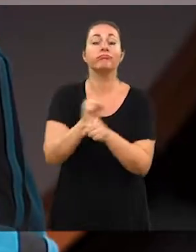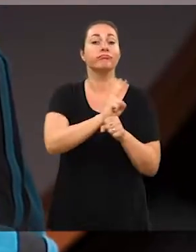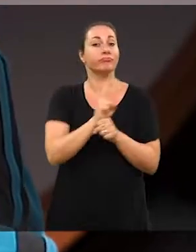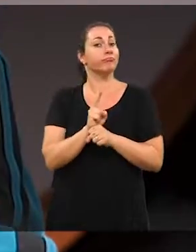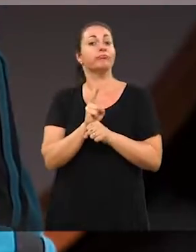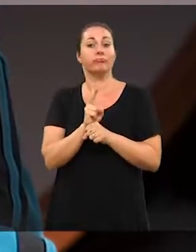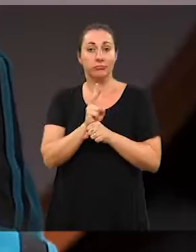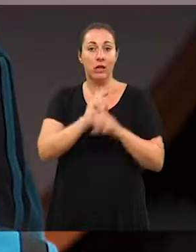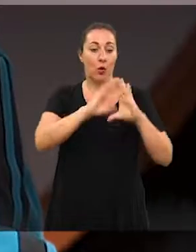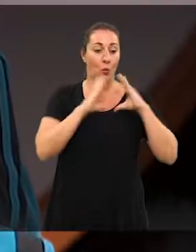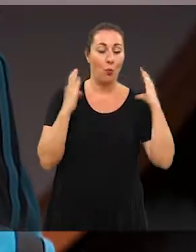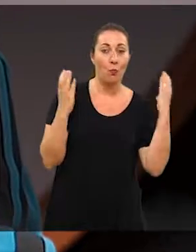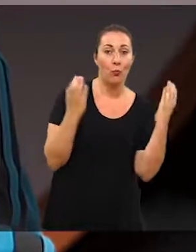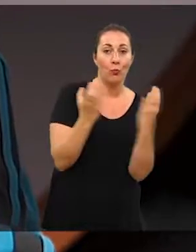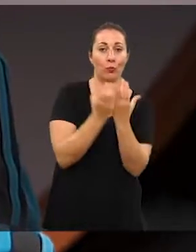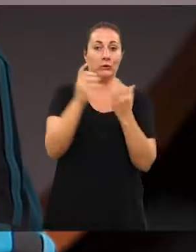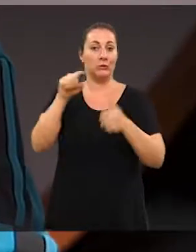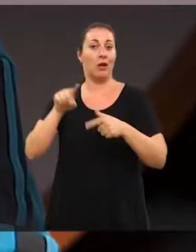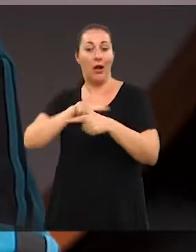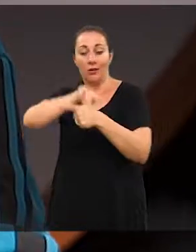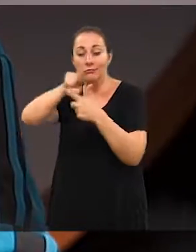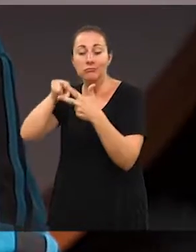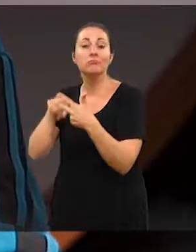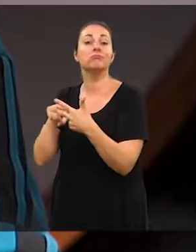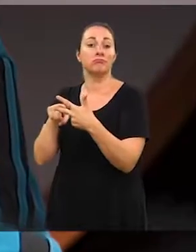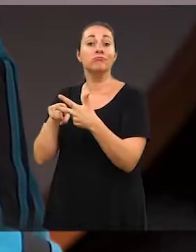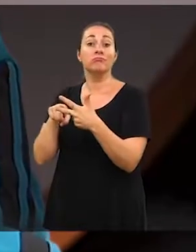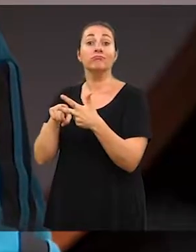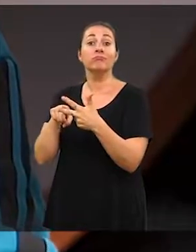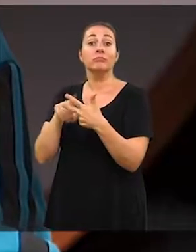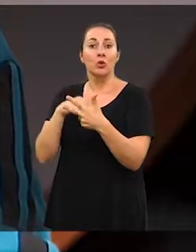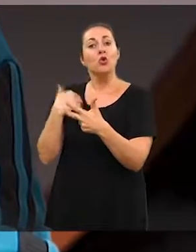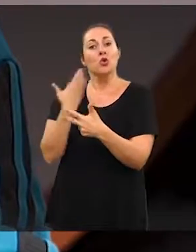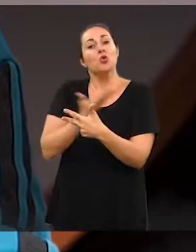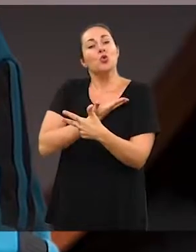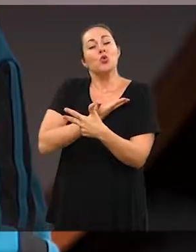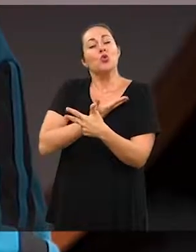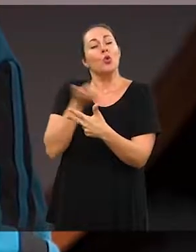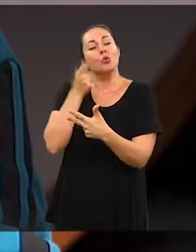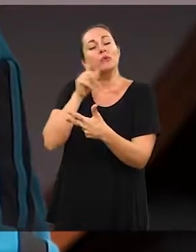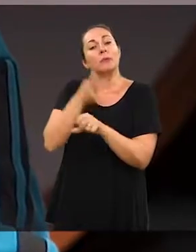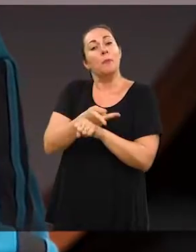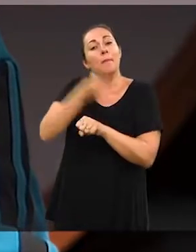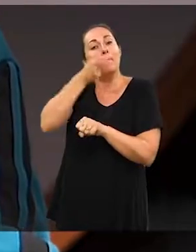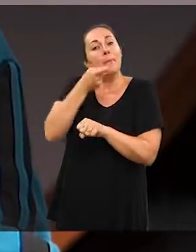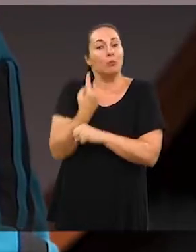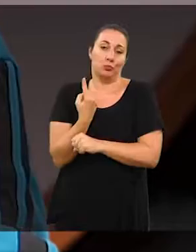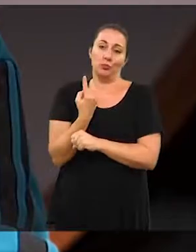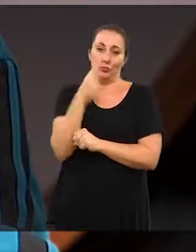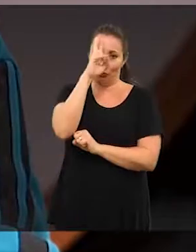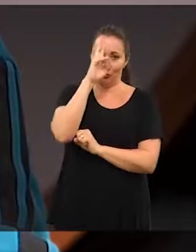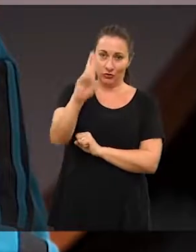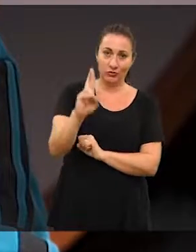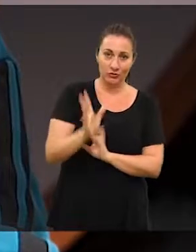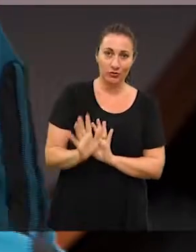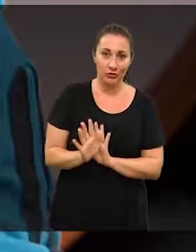os olhos dos parceiros também envolvidos, né? Então, nós vamos detectar